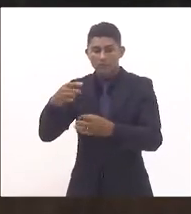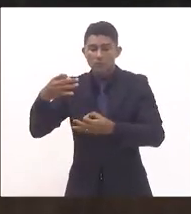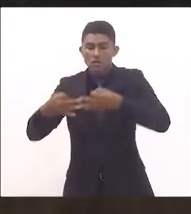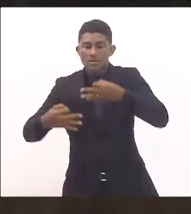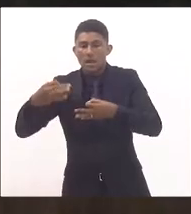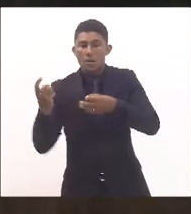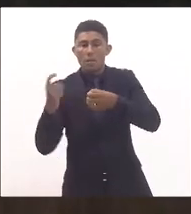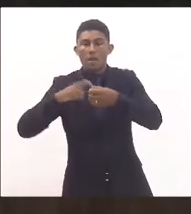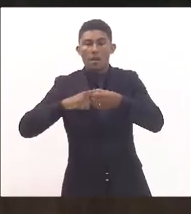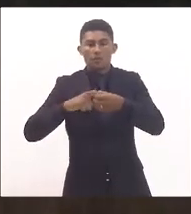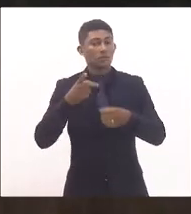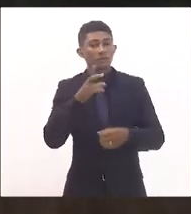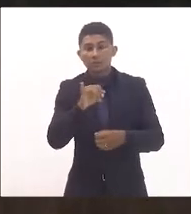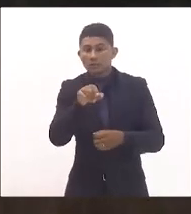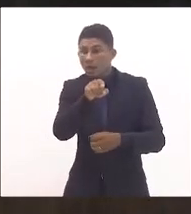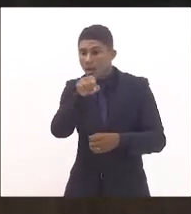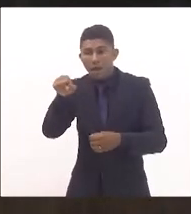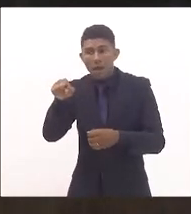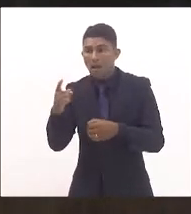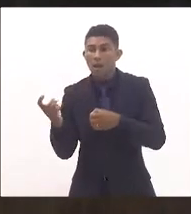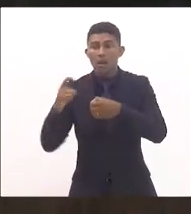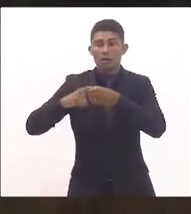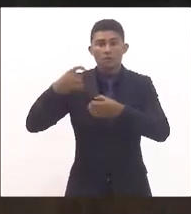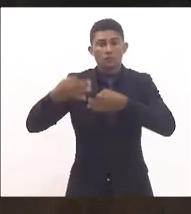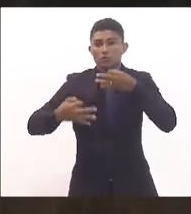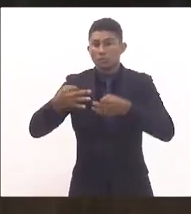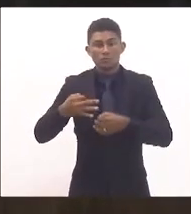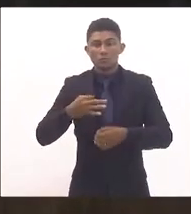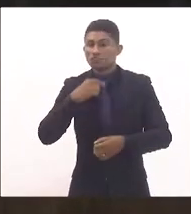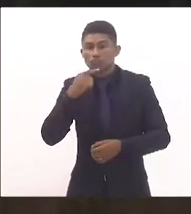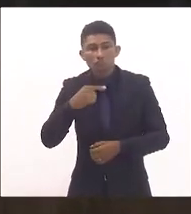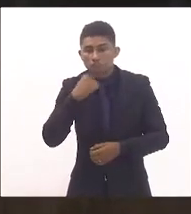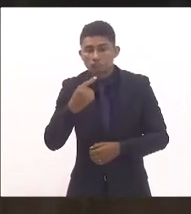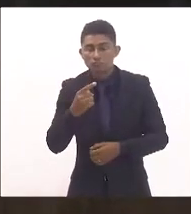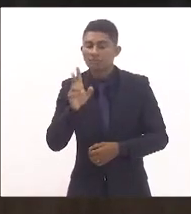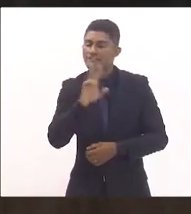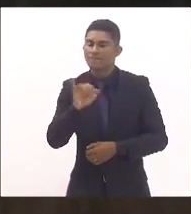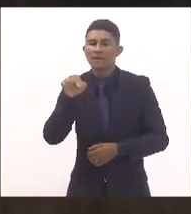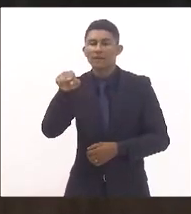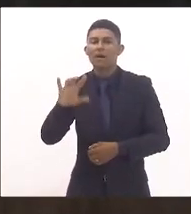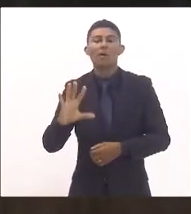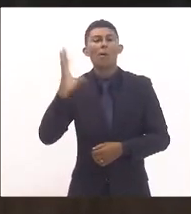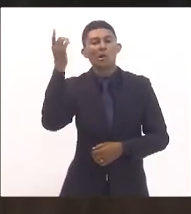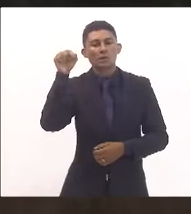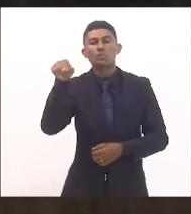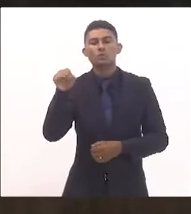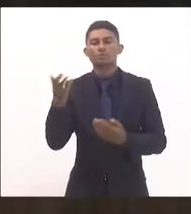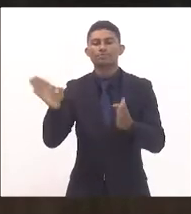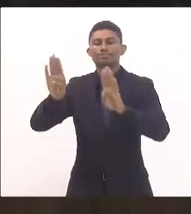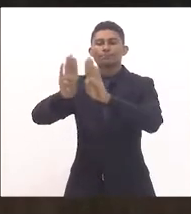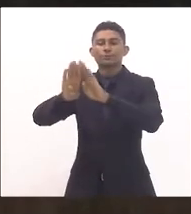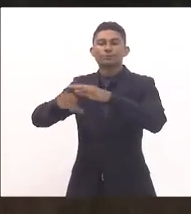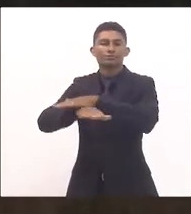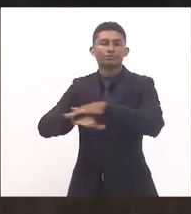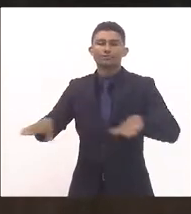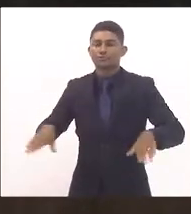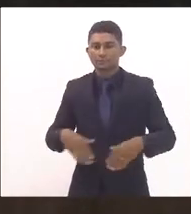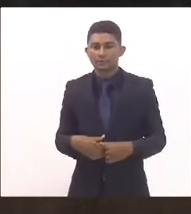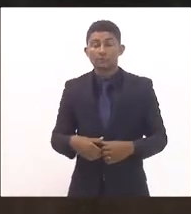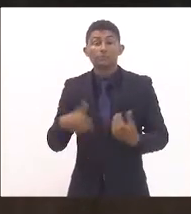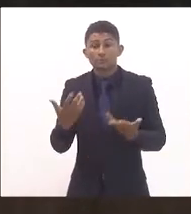judicial, se não tiver recuperação judicial, vai ser decretada a falência. Na